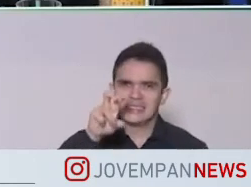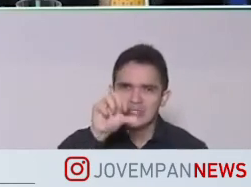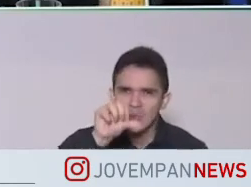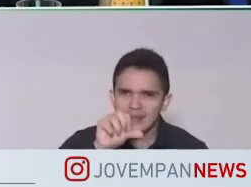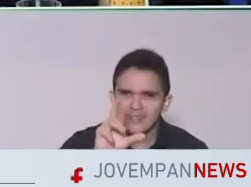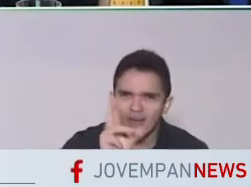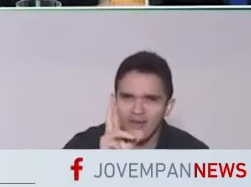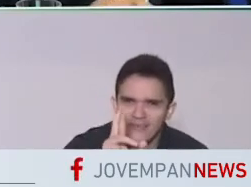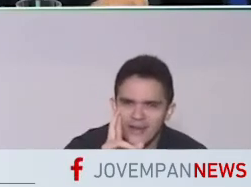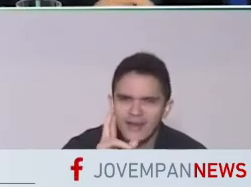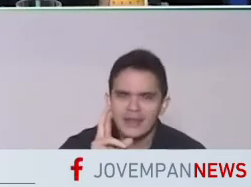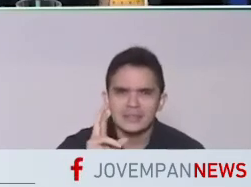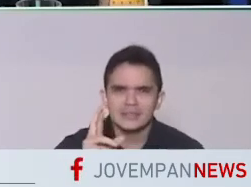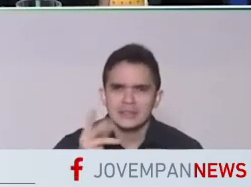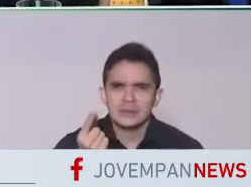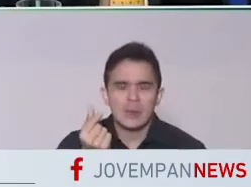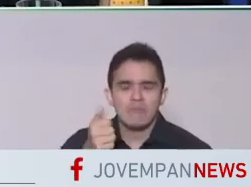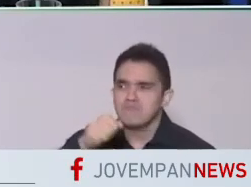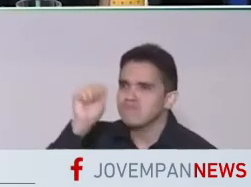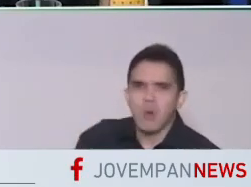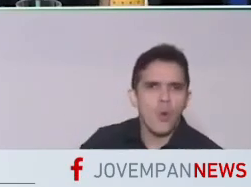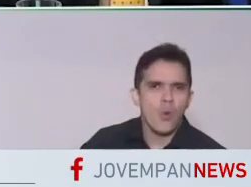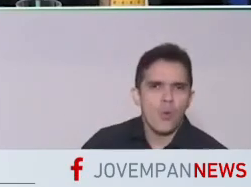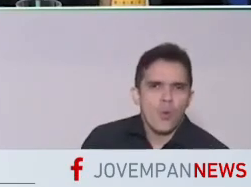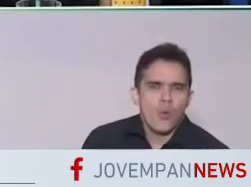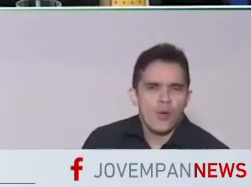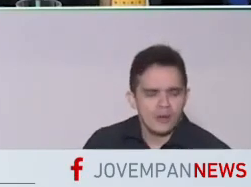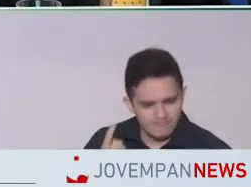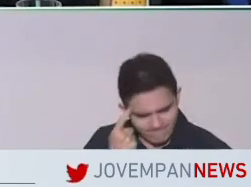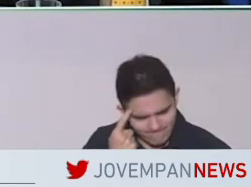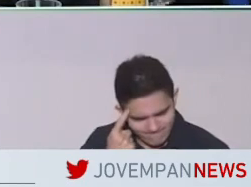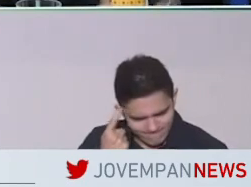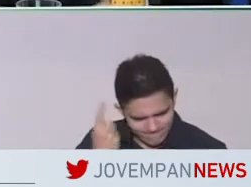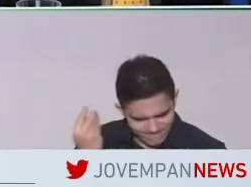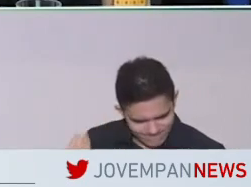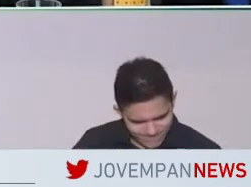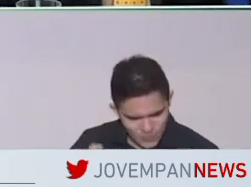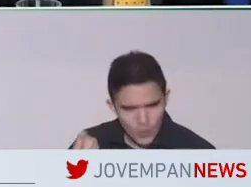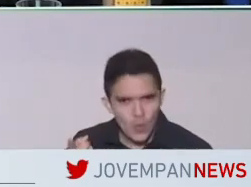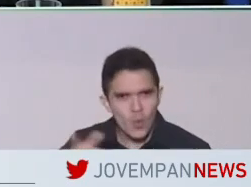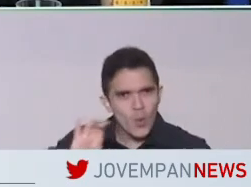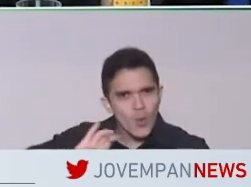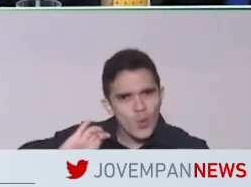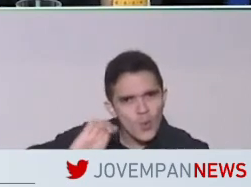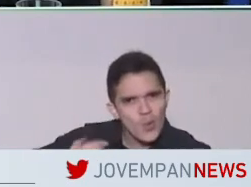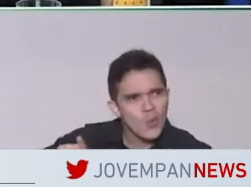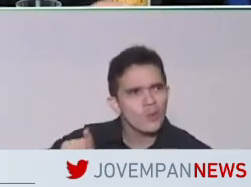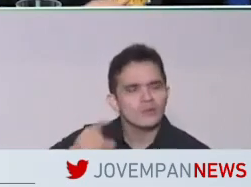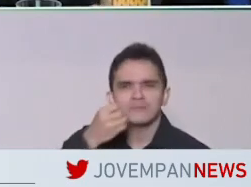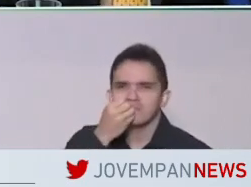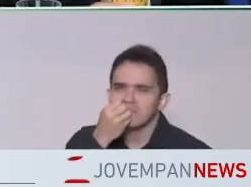é muito baixa e assim até que ponto e essa esse curso Ele